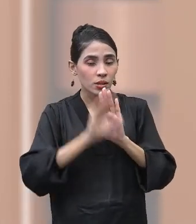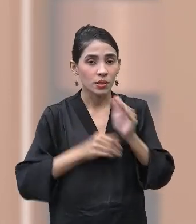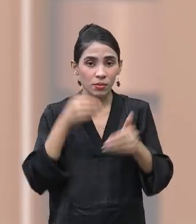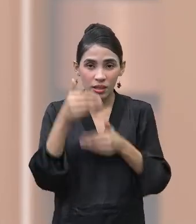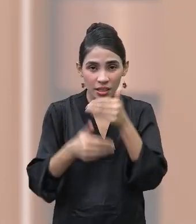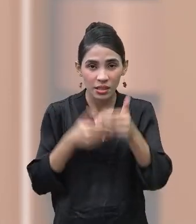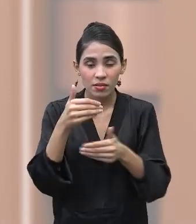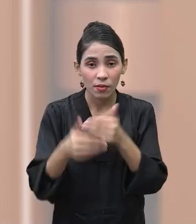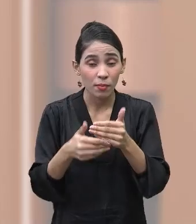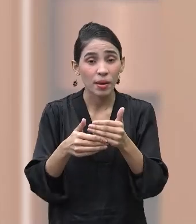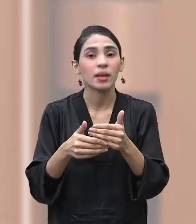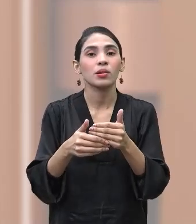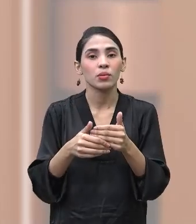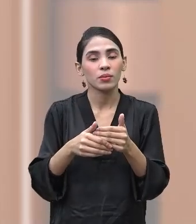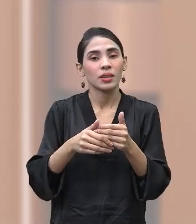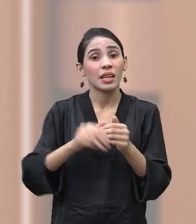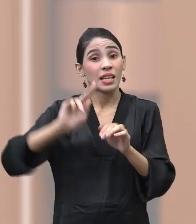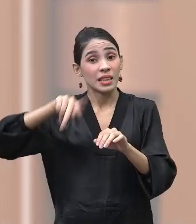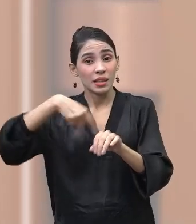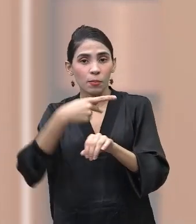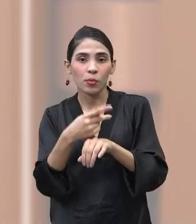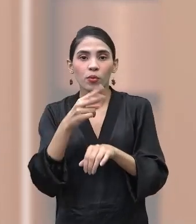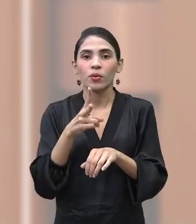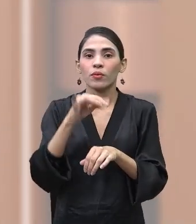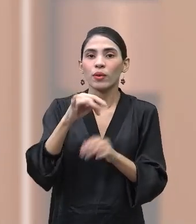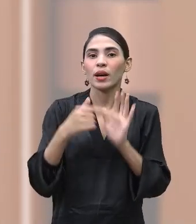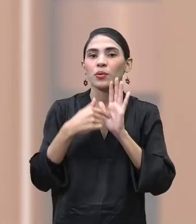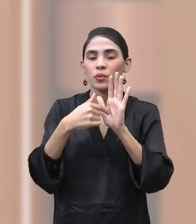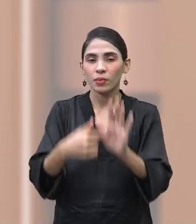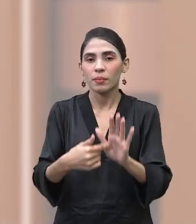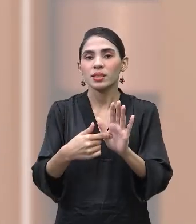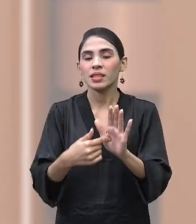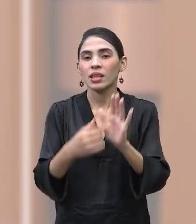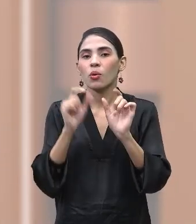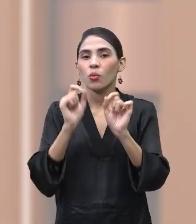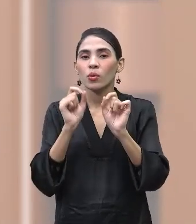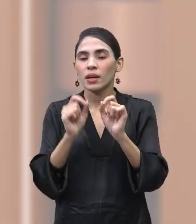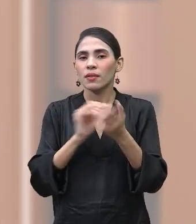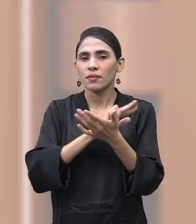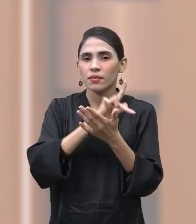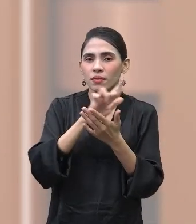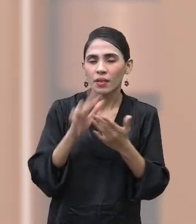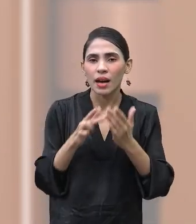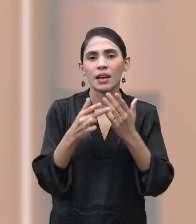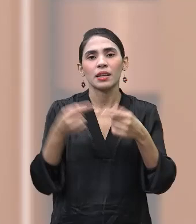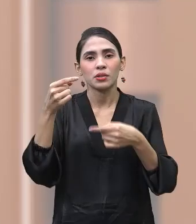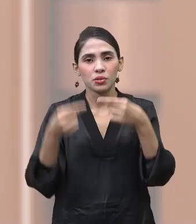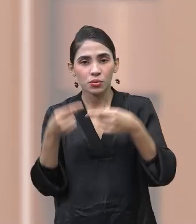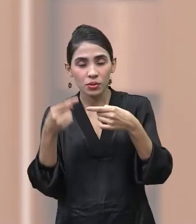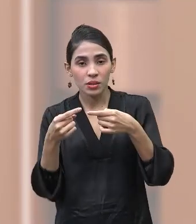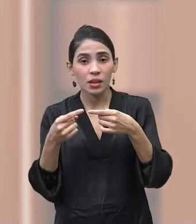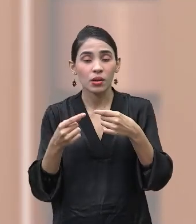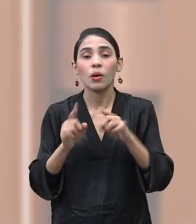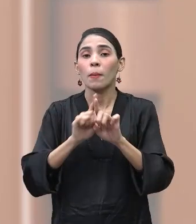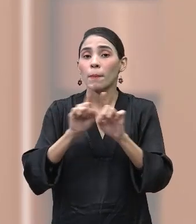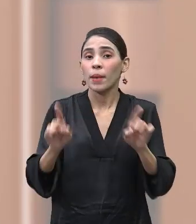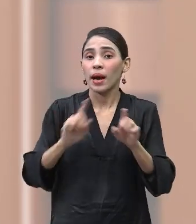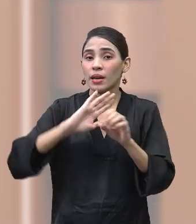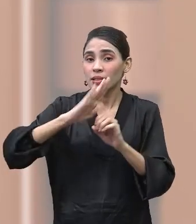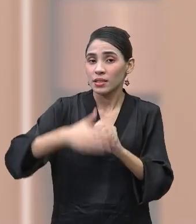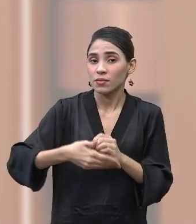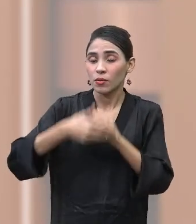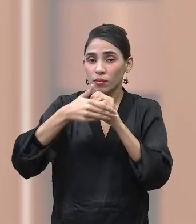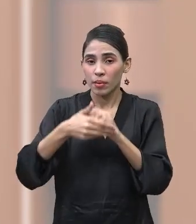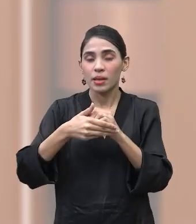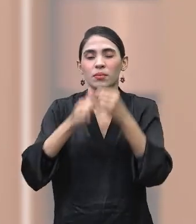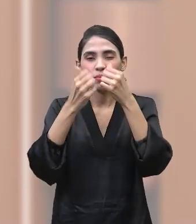sustentável, mais tarde, né, ele veio ali a se consolidar. E sobre desenvolvimento sustentável, nós iremos